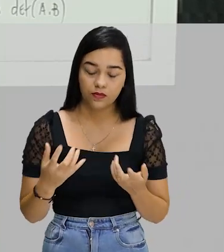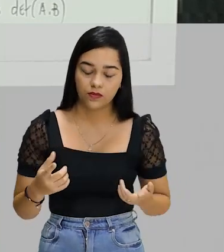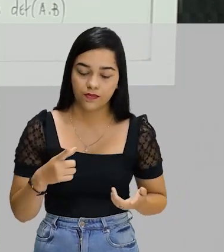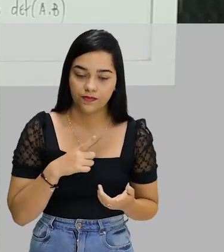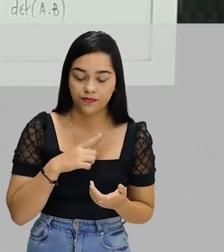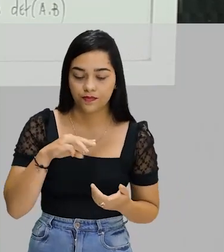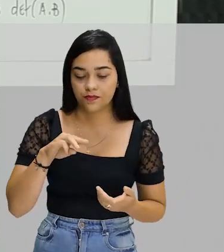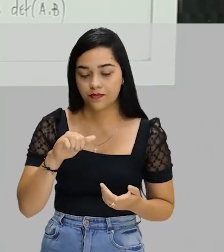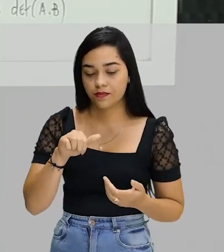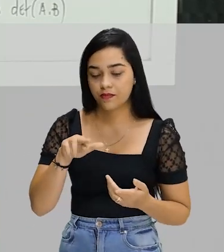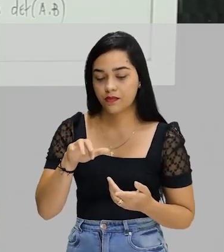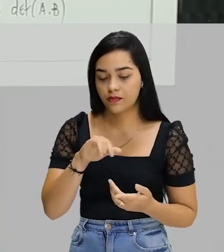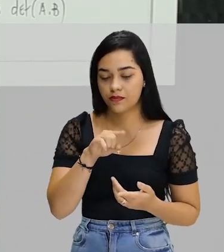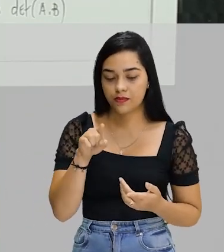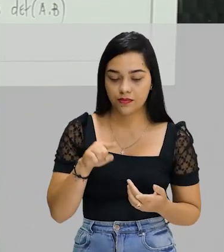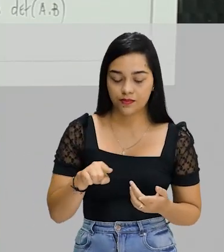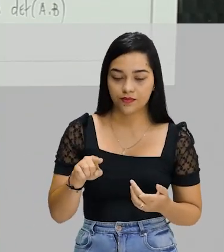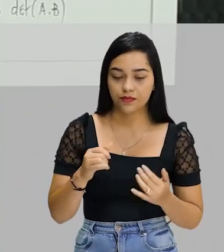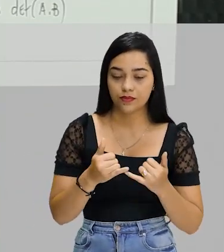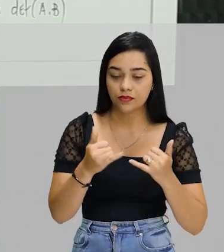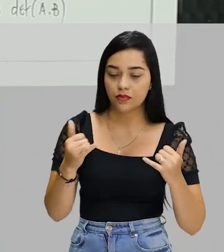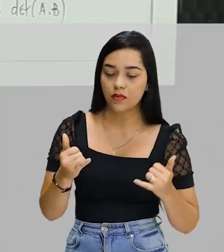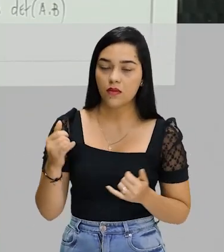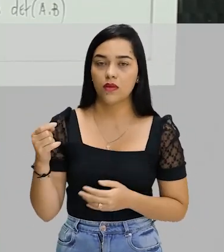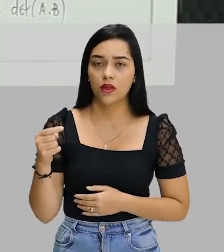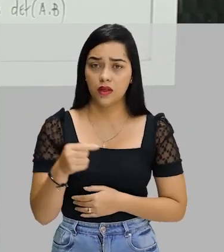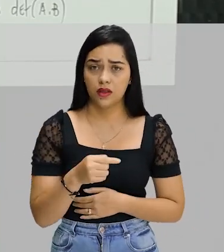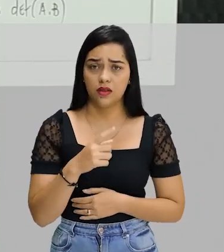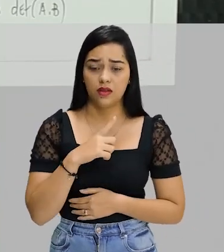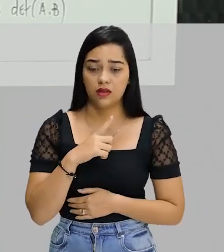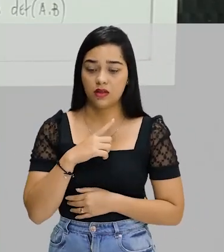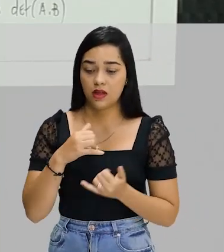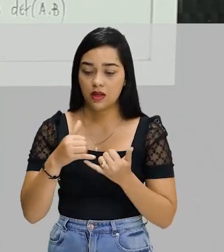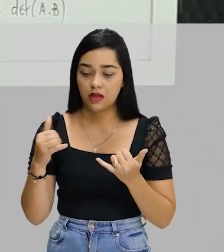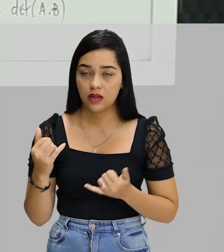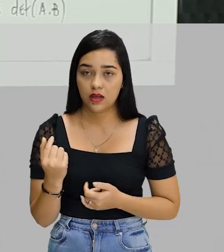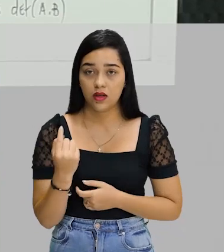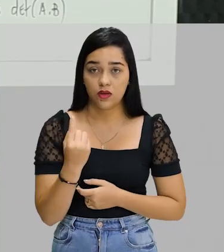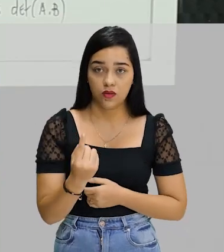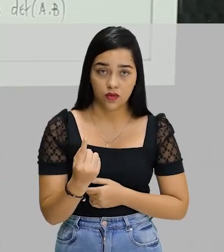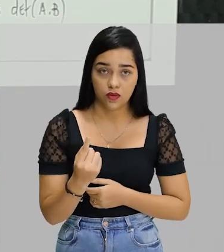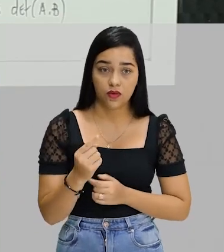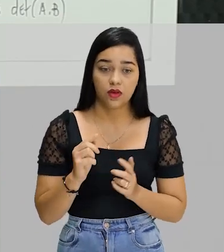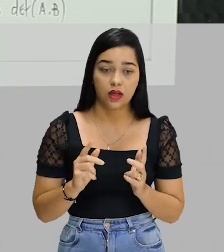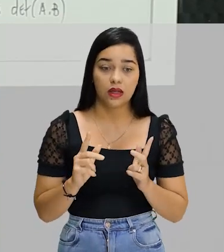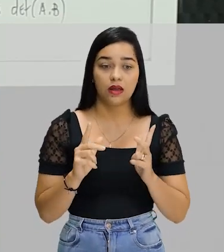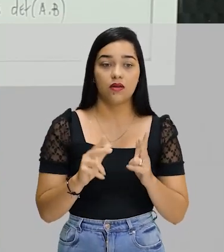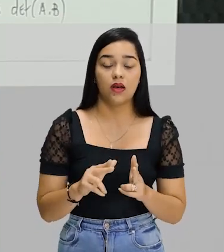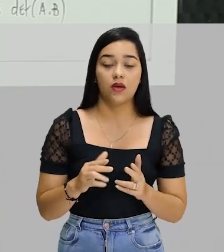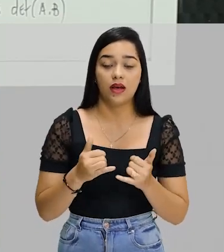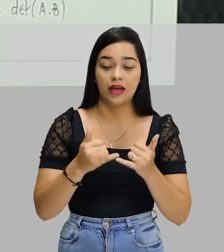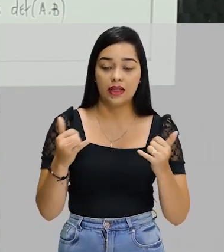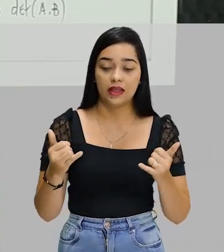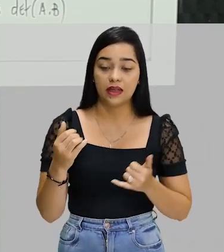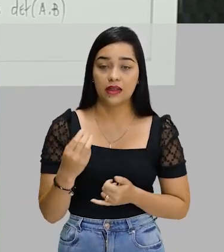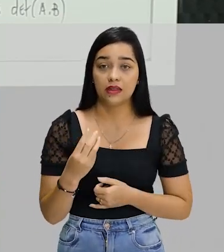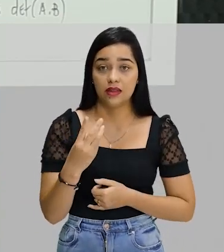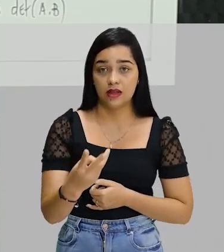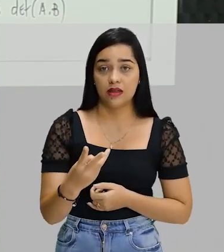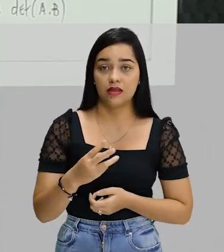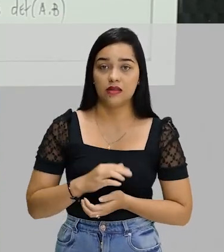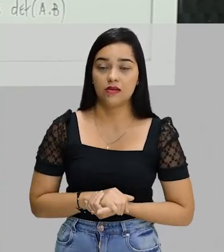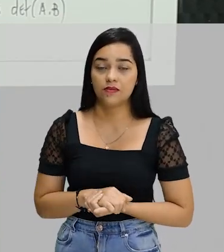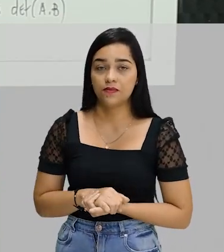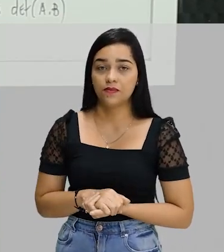nessa matriz, ó, essa linha aqui, a linha 1, ela é exatamente igual à linha 3. Ó.